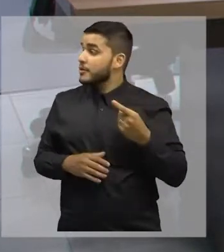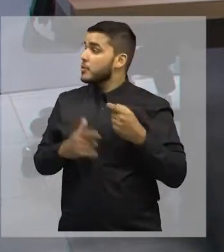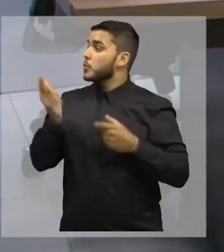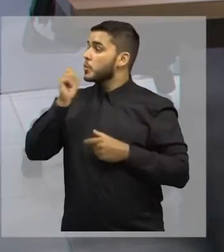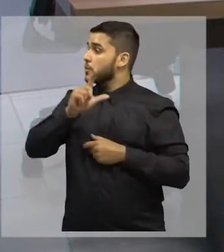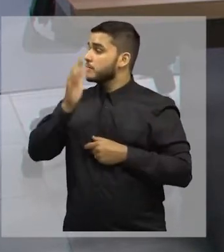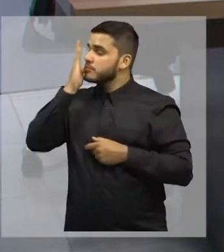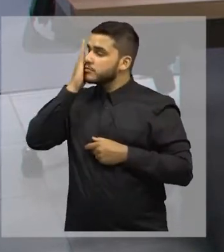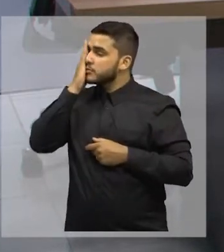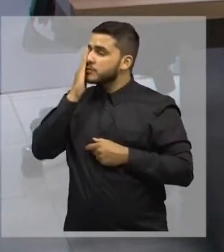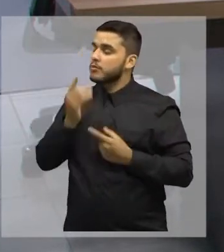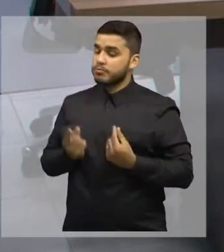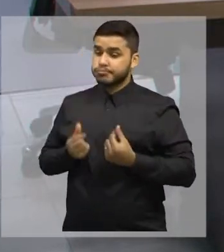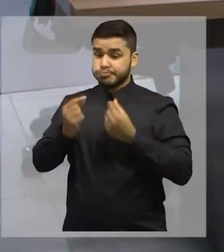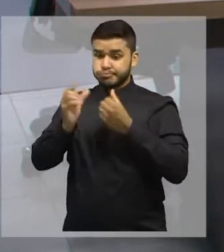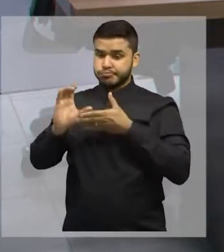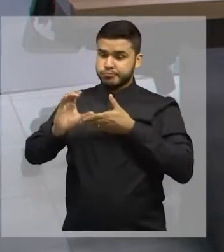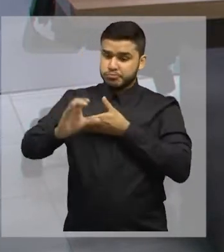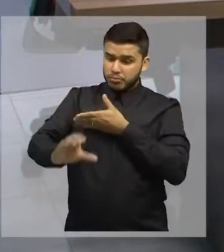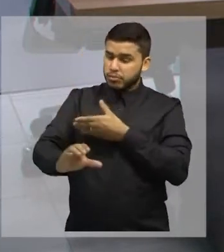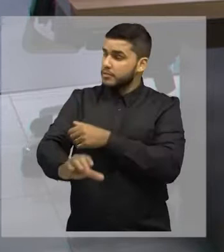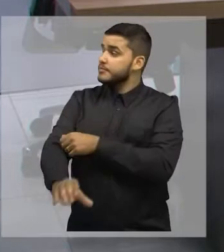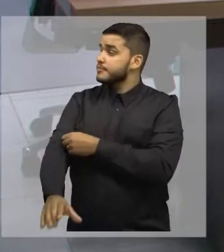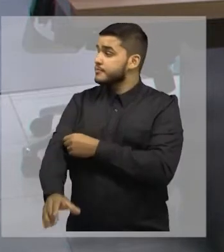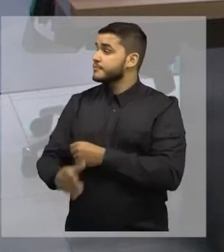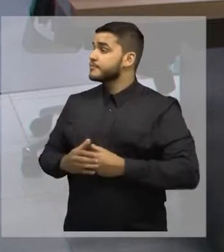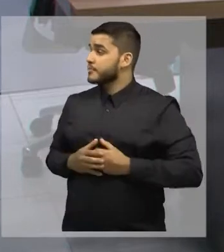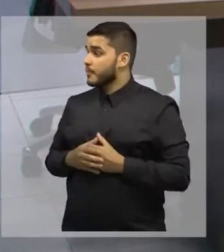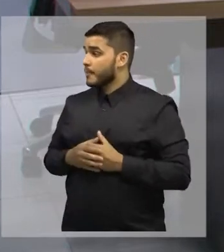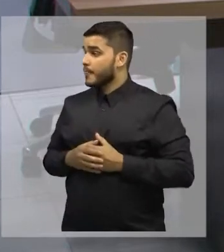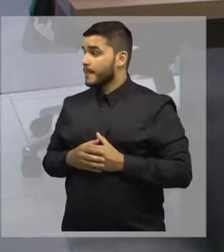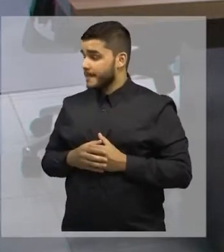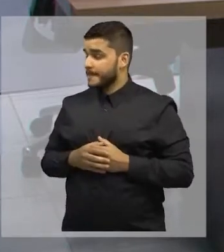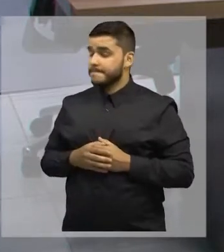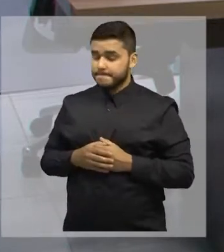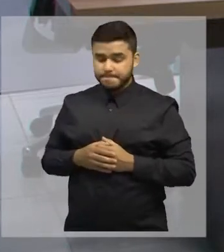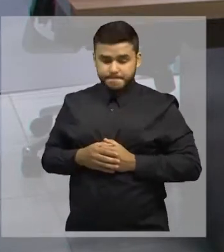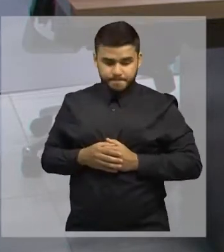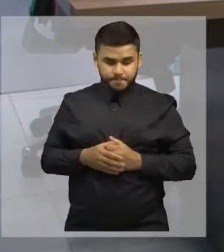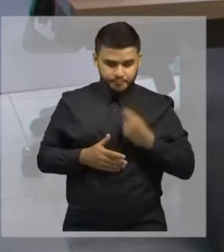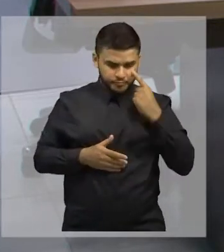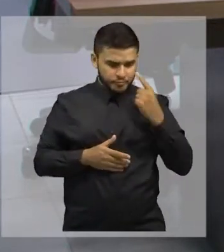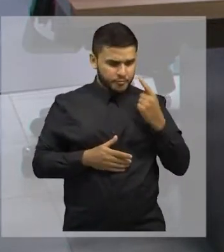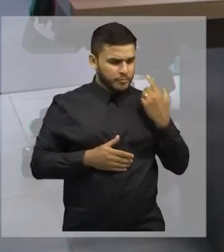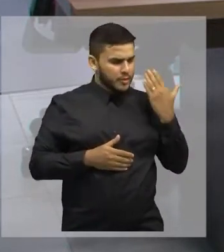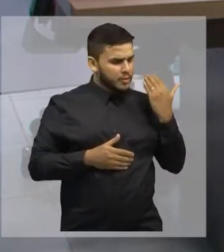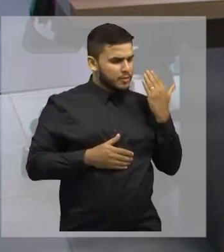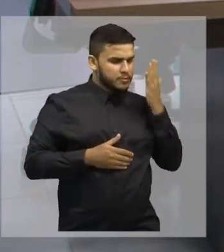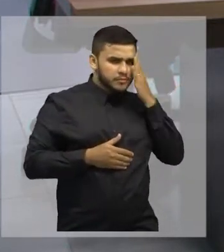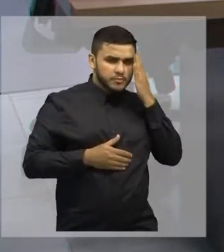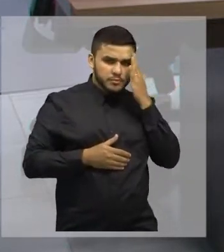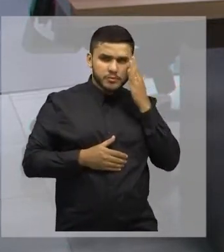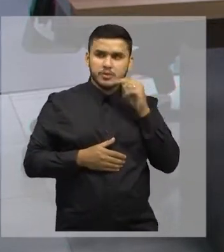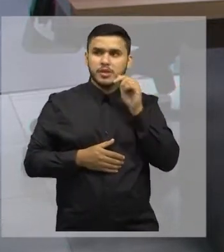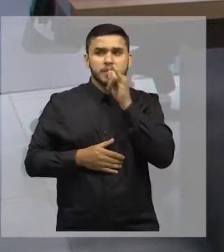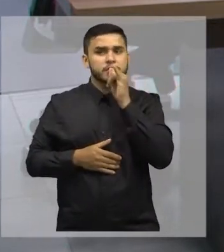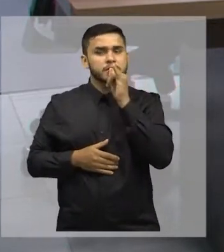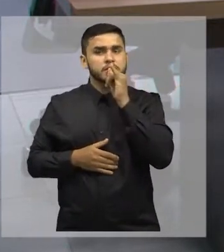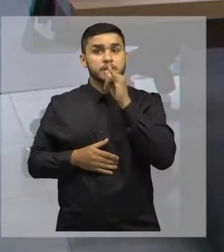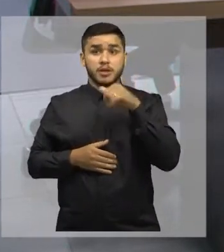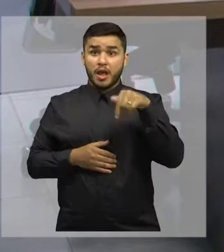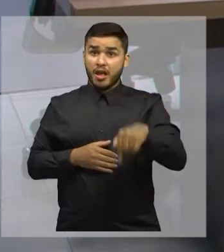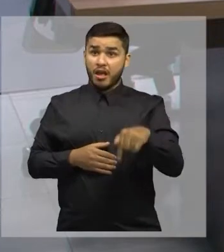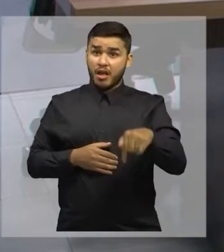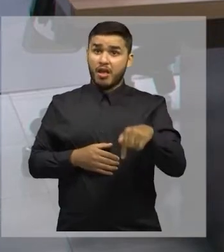aporte desses investimentos a que você referiu. Trazendo uma informação que é recente, agora de final de ano, né? Na nossa pauta